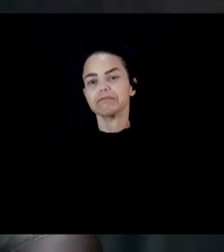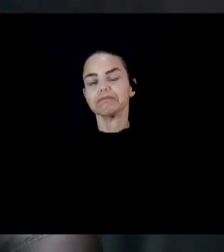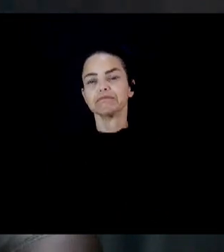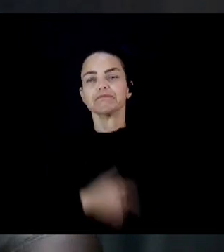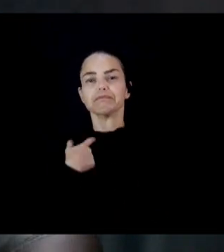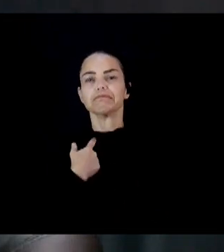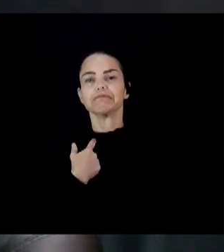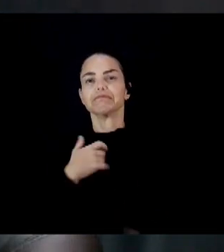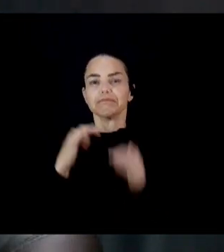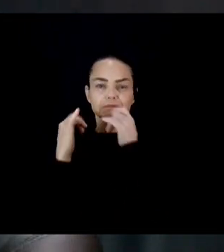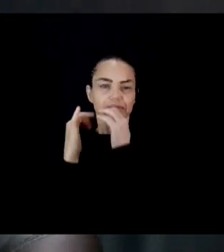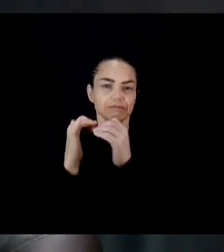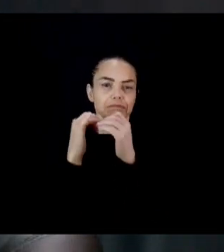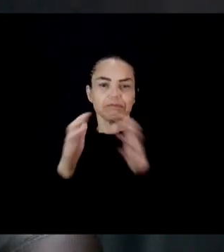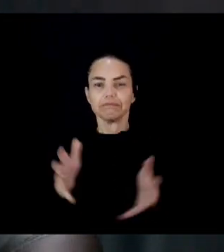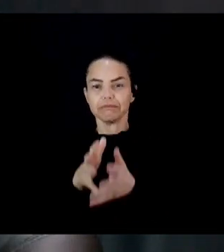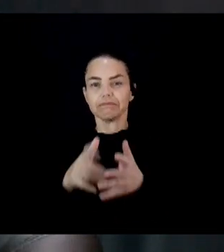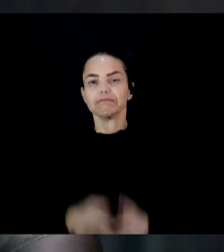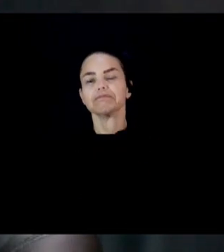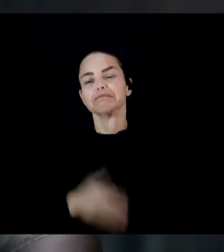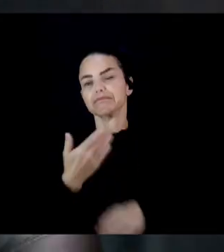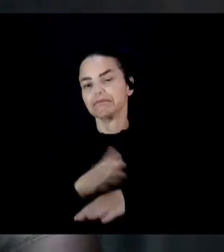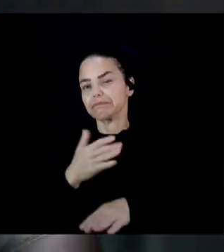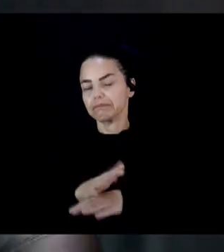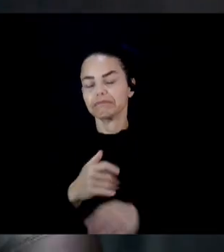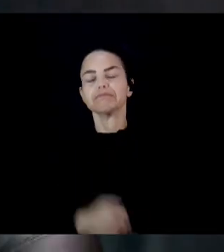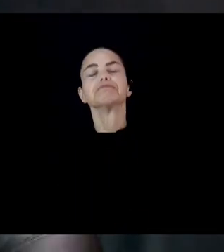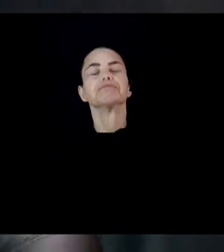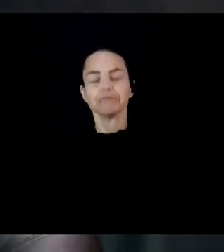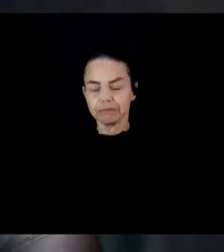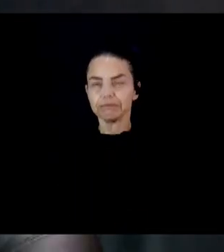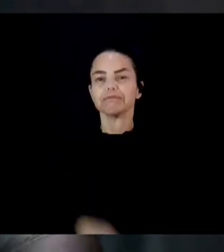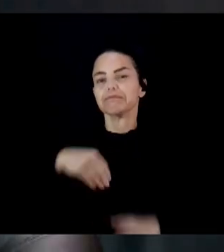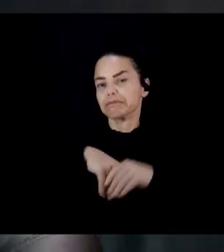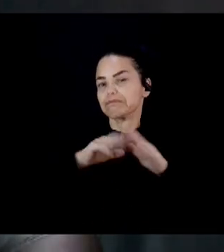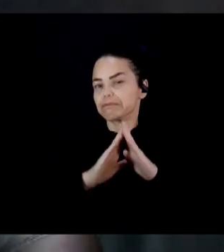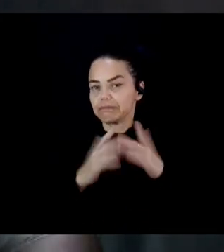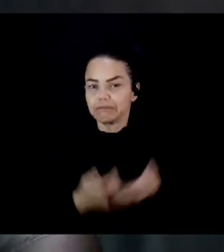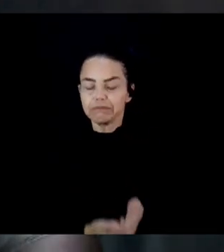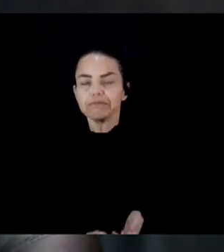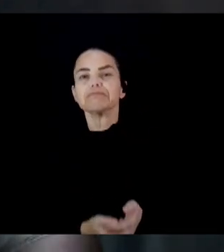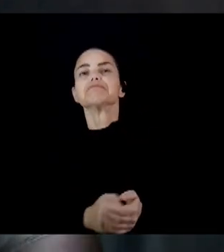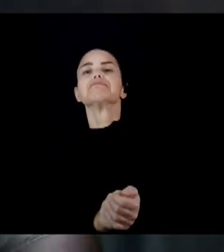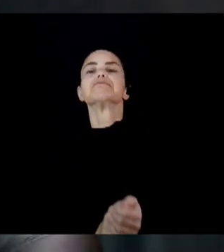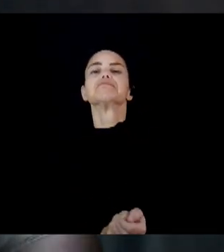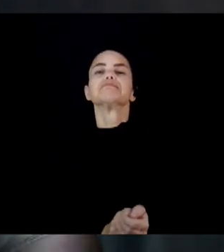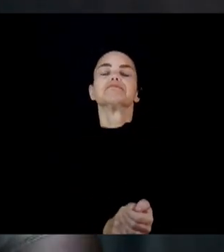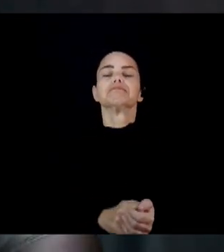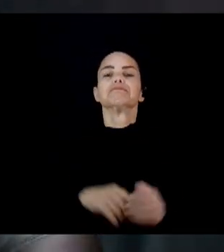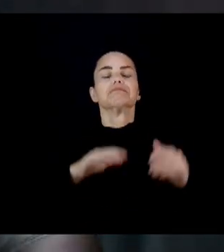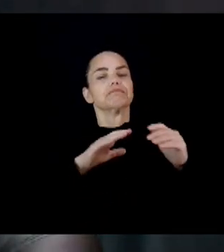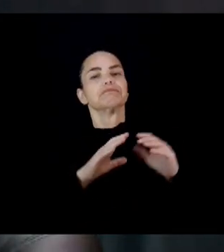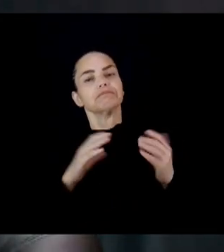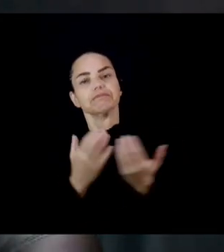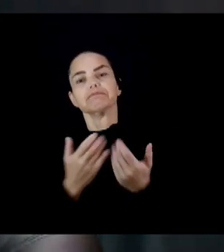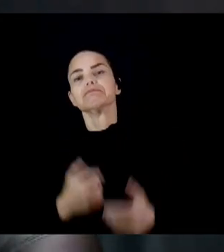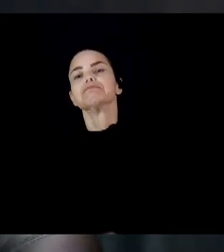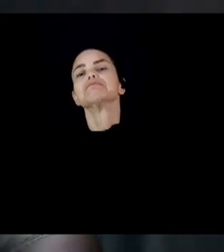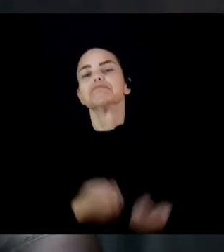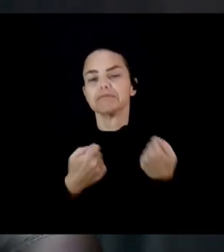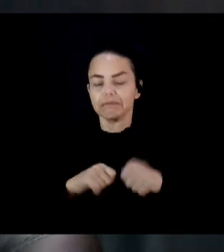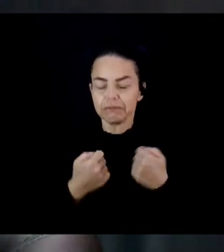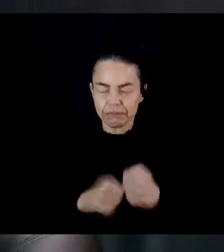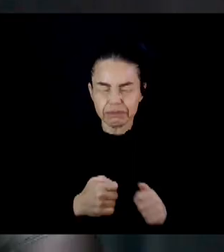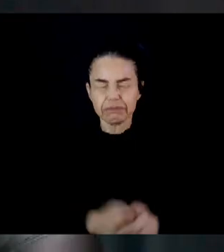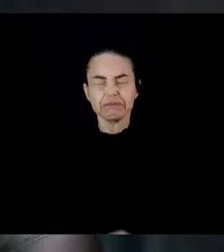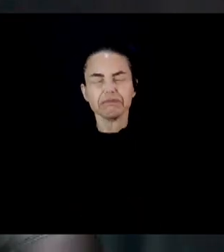cognitiva, é uma forma de participação dentro de casa, uma participação na comunidade. Então a gente precisa estar